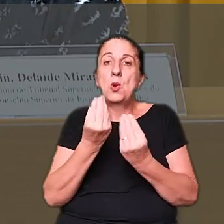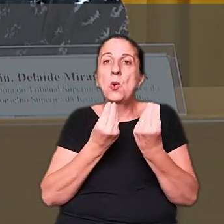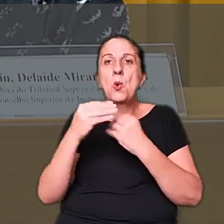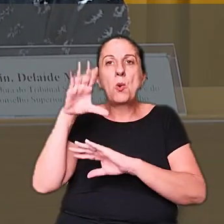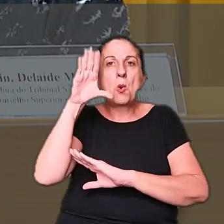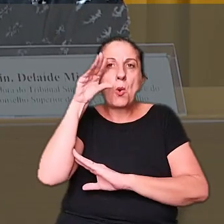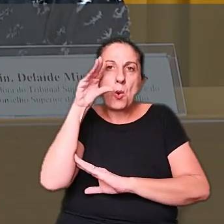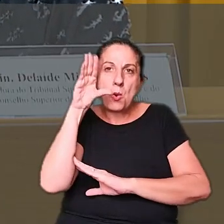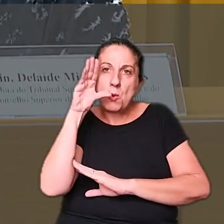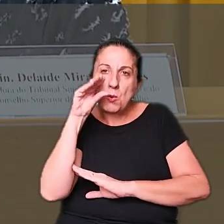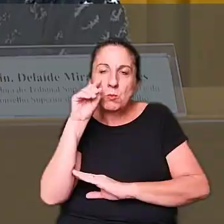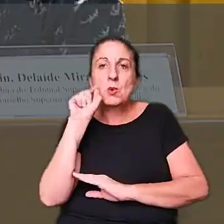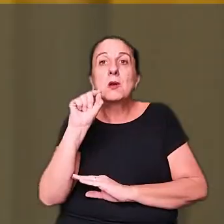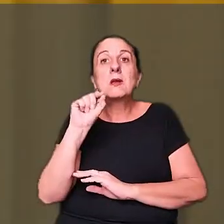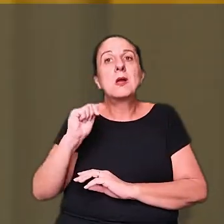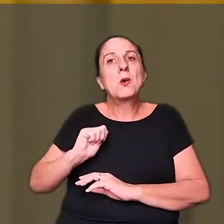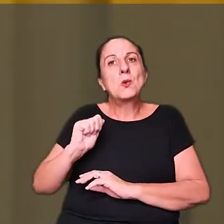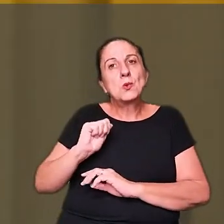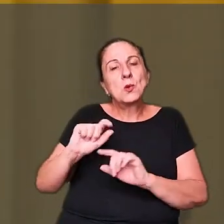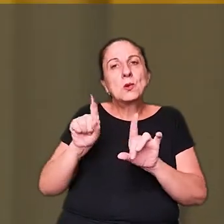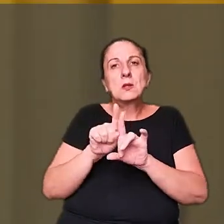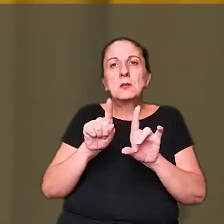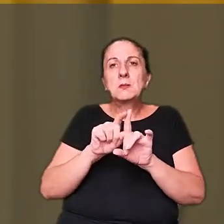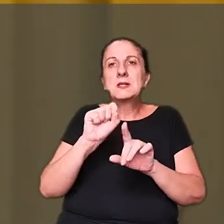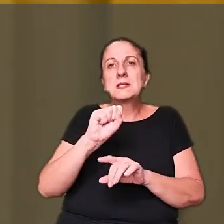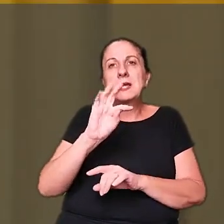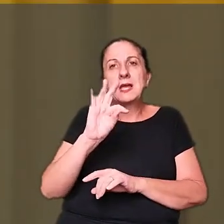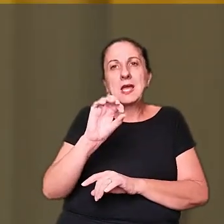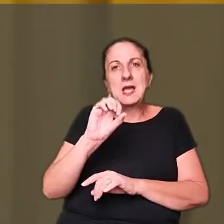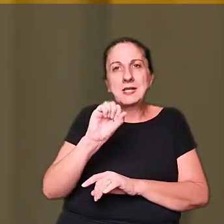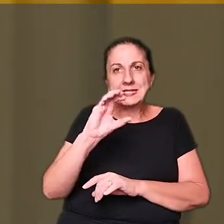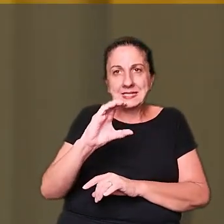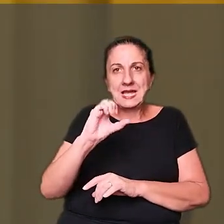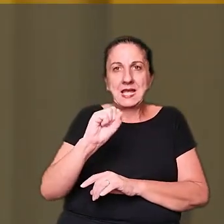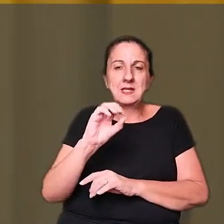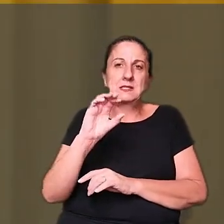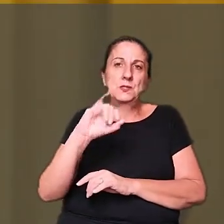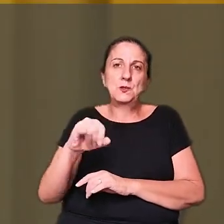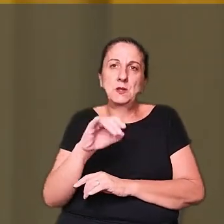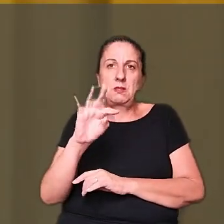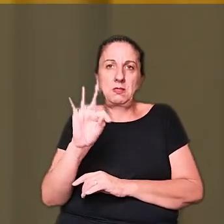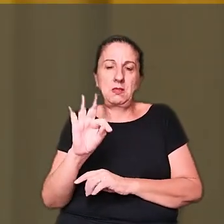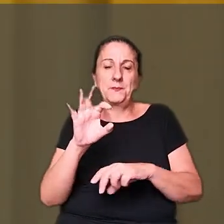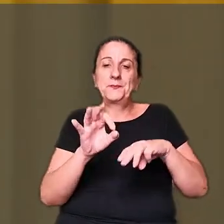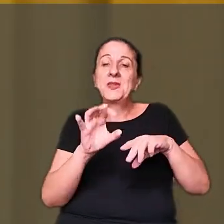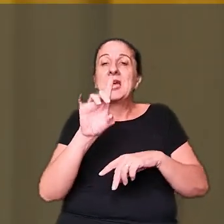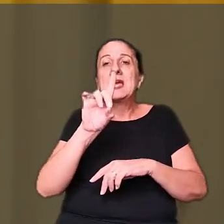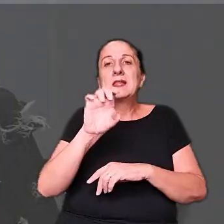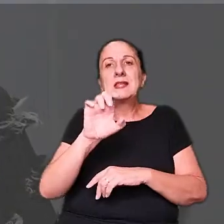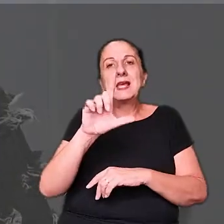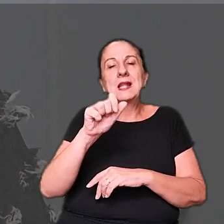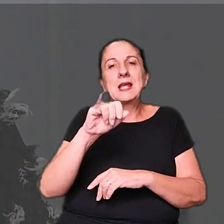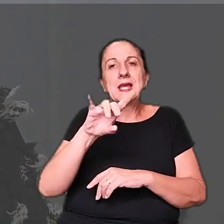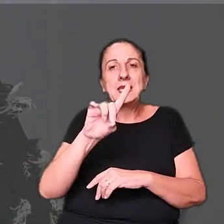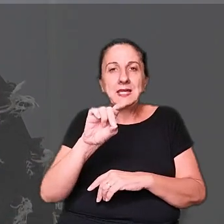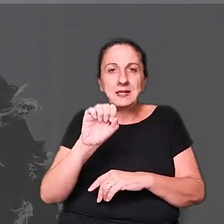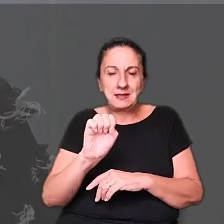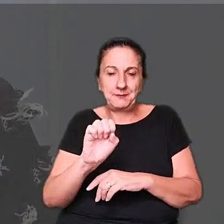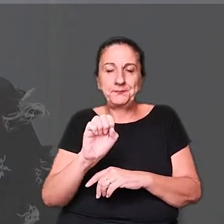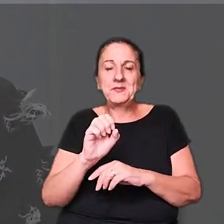sociais, como observou a ouvidora-geral do TST e do CSJT, ministra Delaide Miranda Arantes. Nós